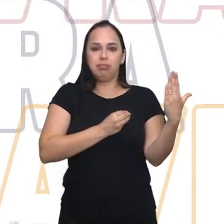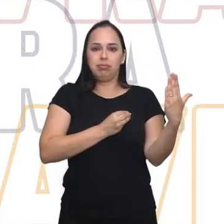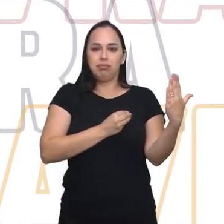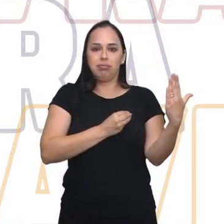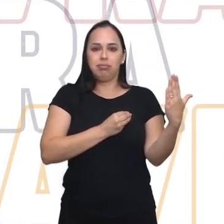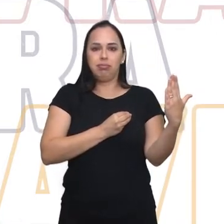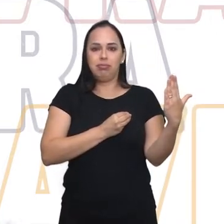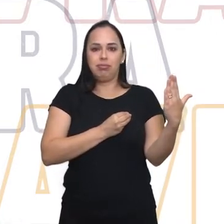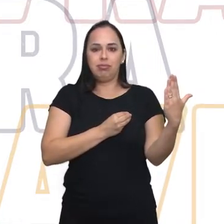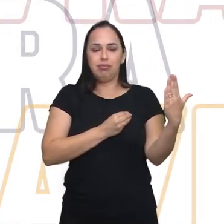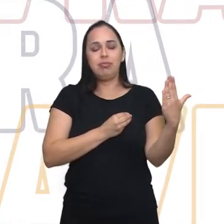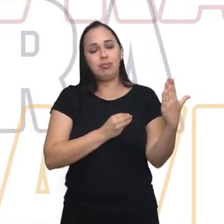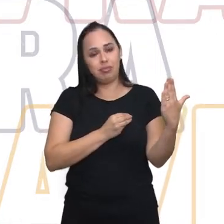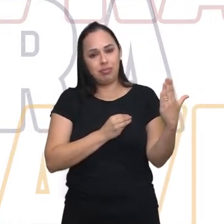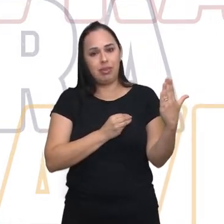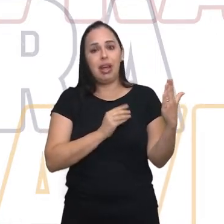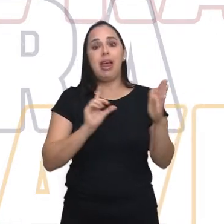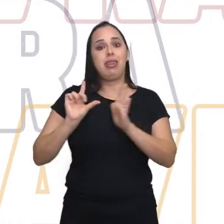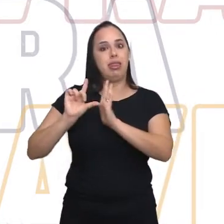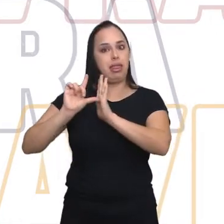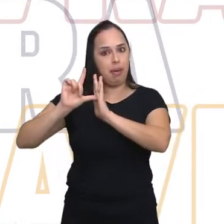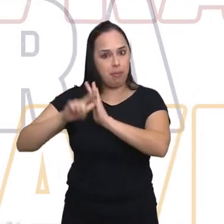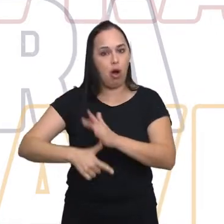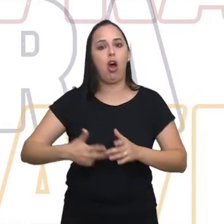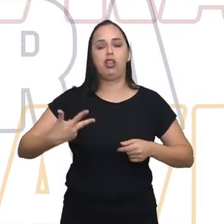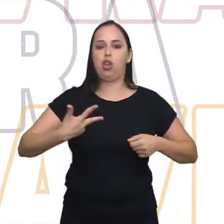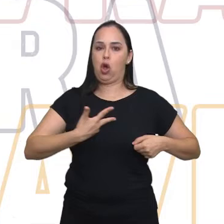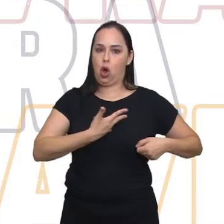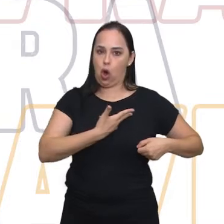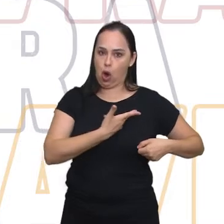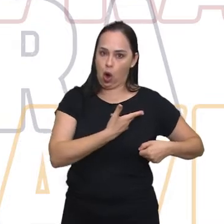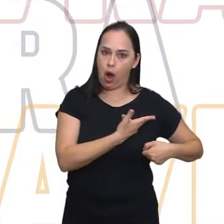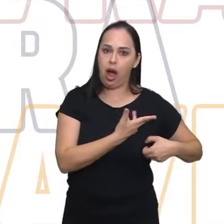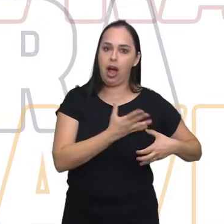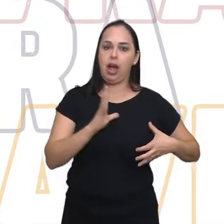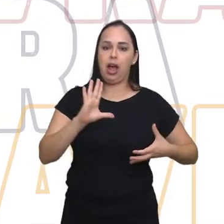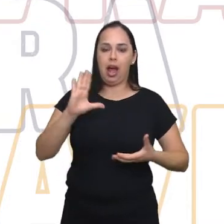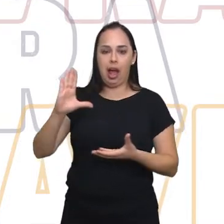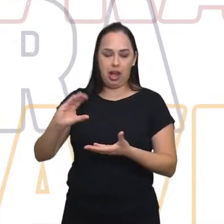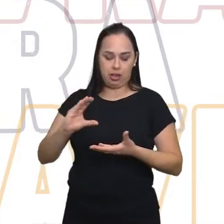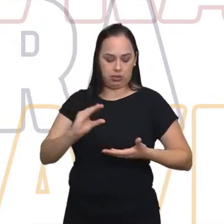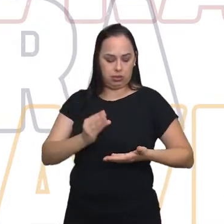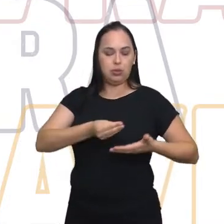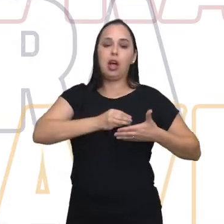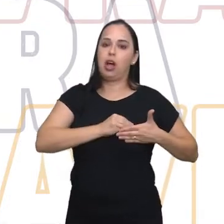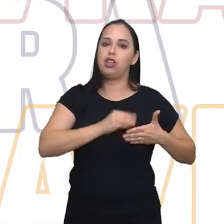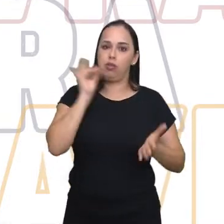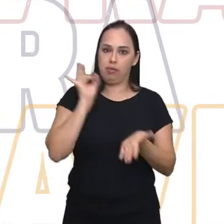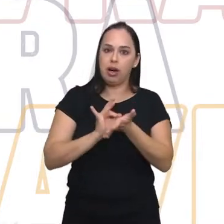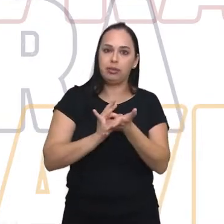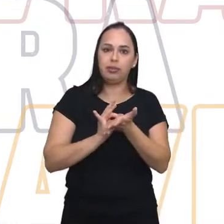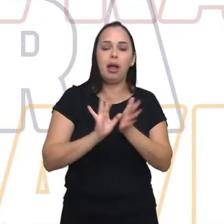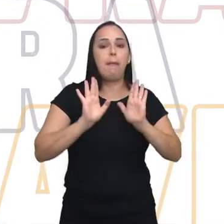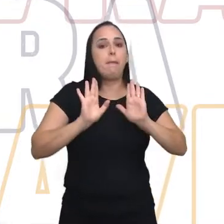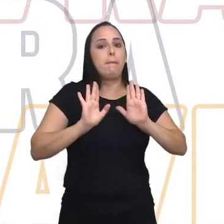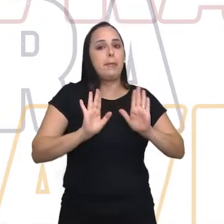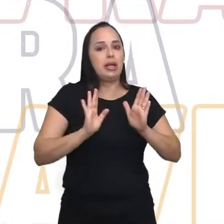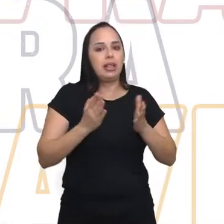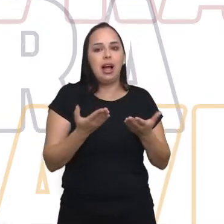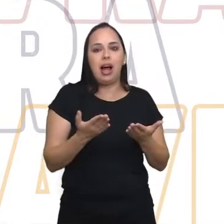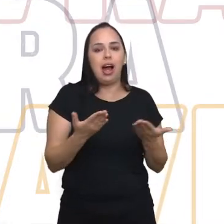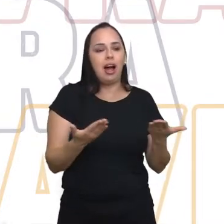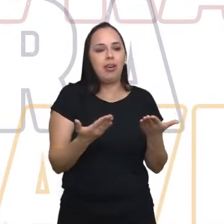está sabendo. Até que uma cirurgia reparadora e reconstrutora venha para ela está se sentindo bem.